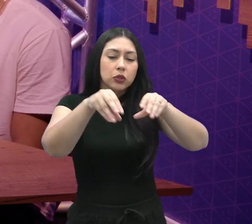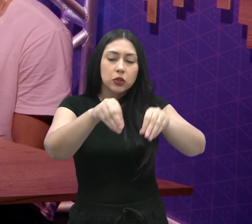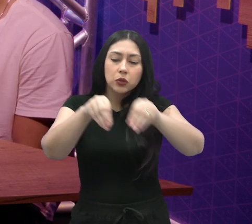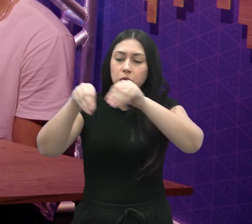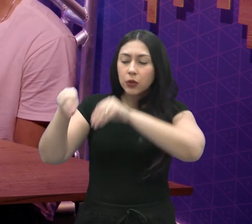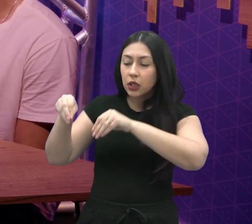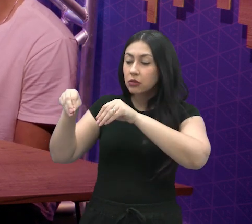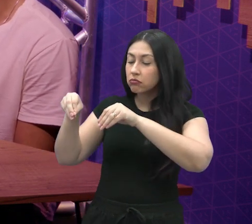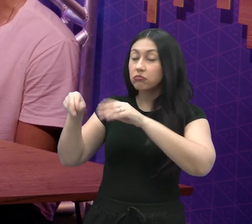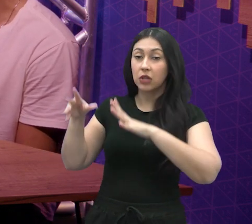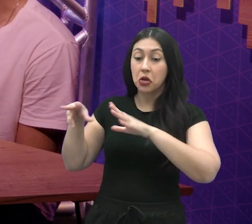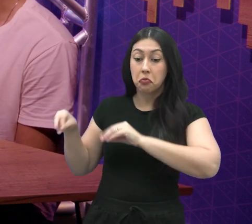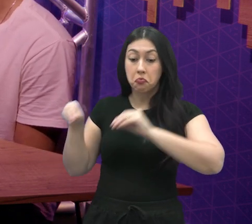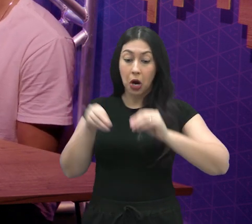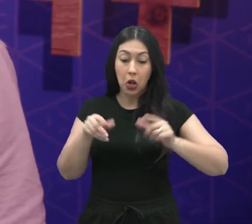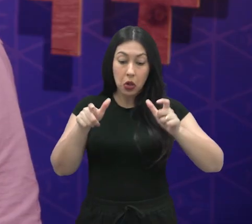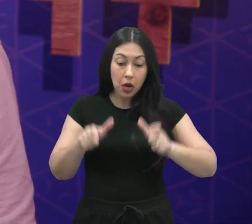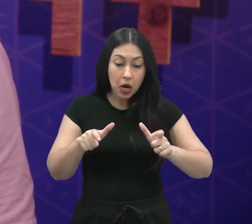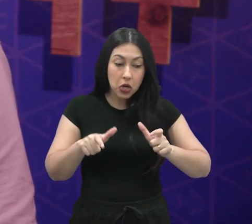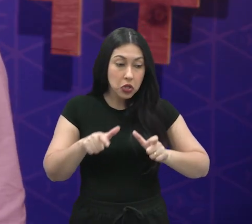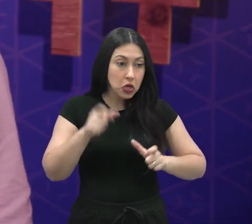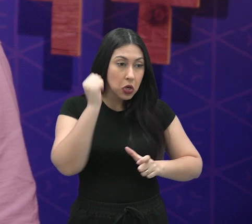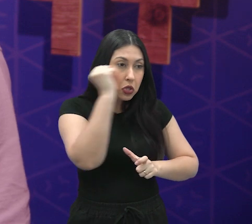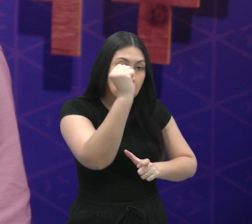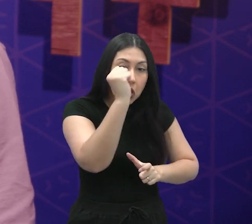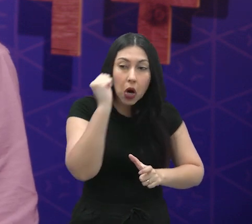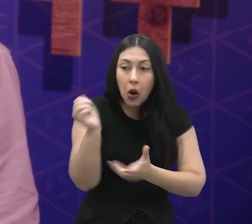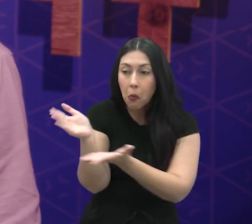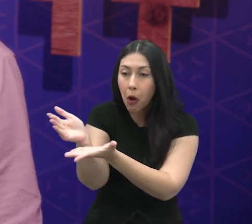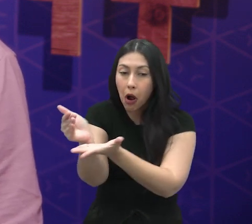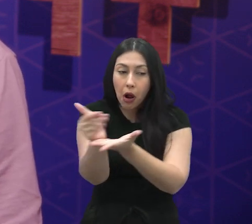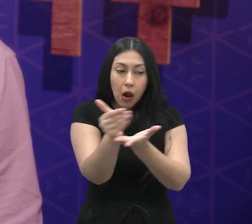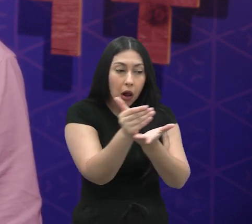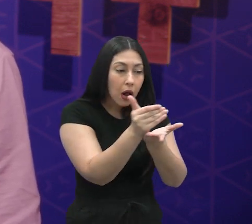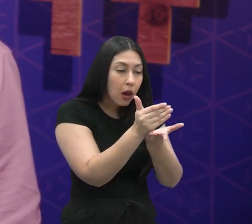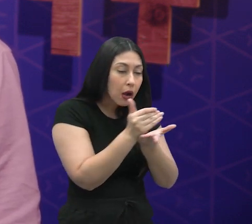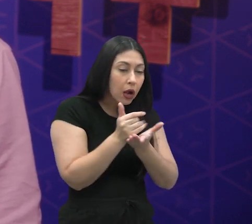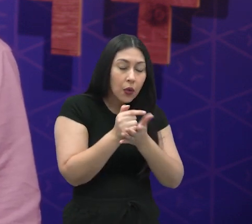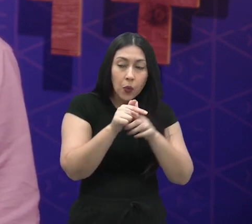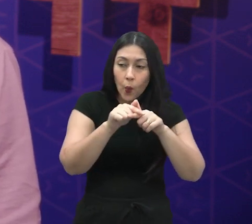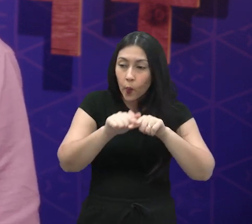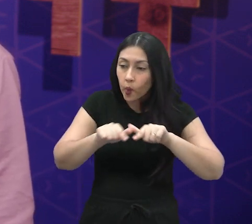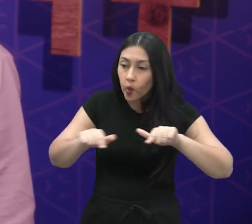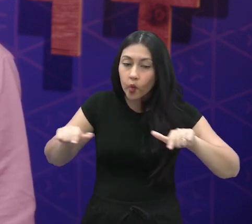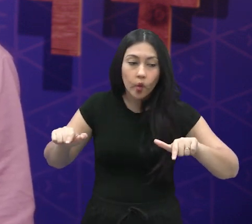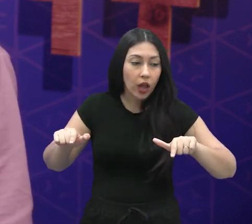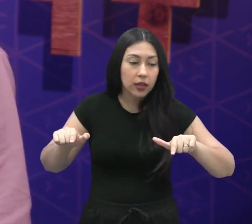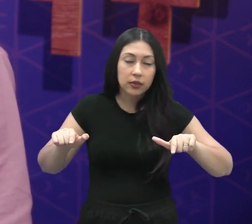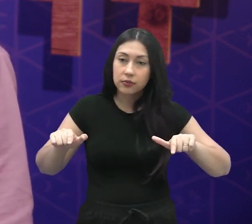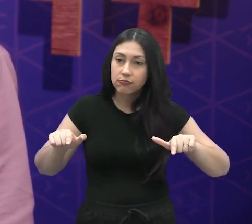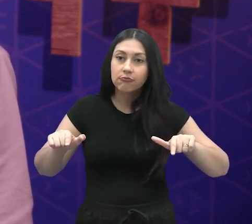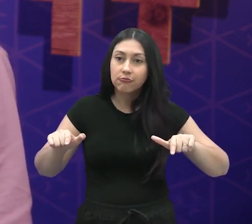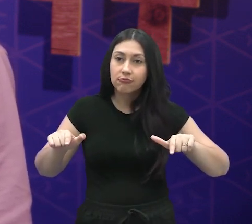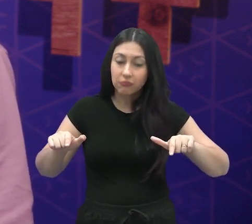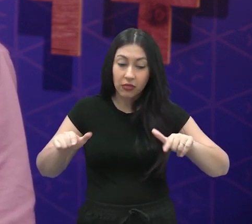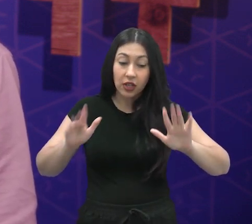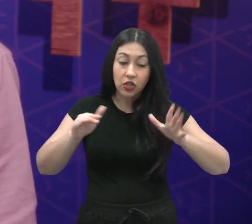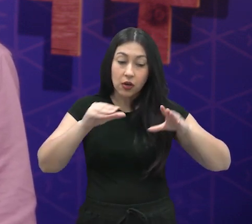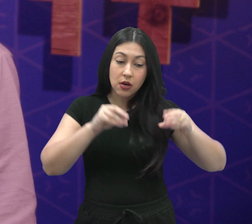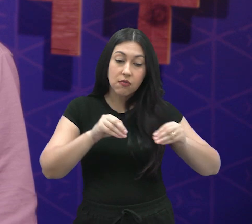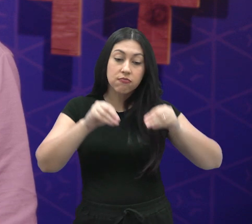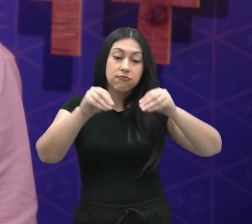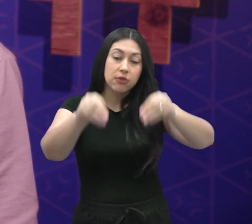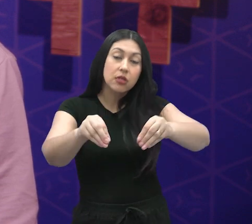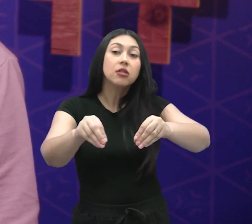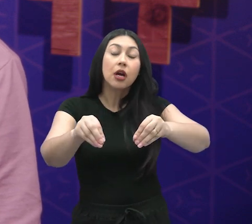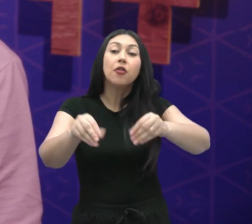ficavam no lugar, se estabeleciam no lugar, comiam ali, caçavam por ali. Quando trocava a estação ou quando acontecia